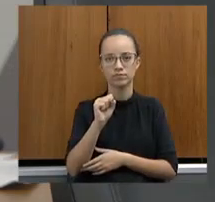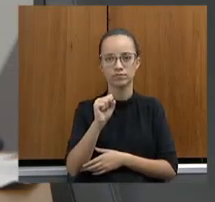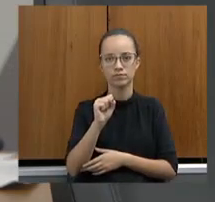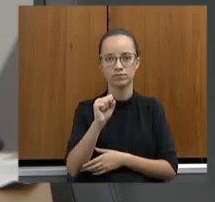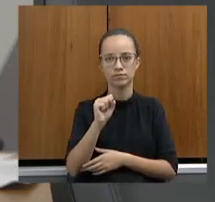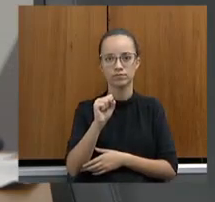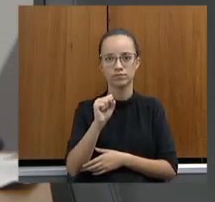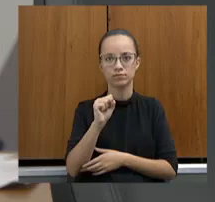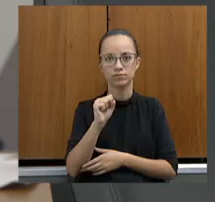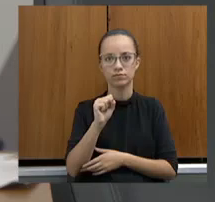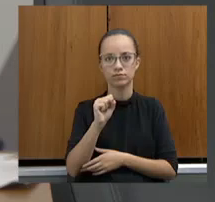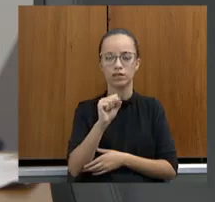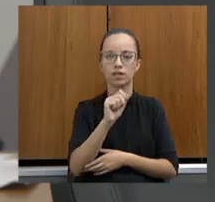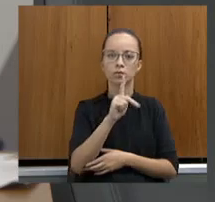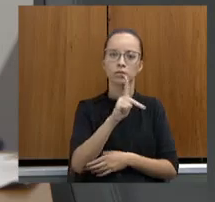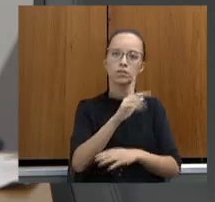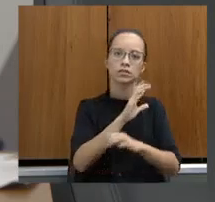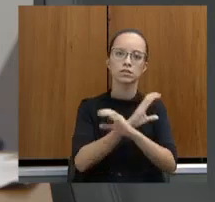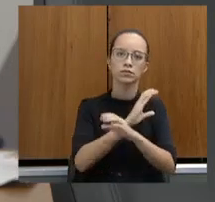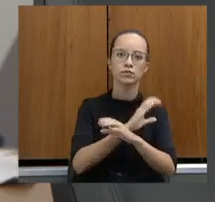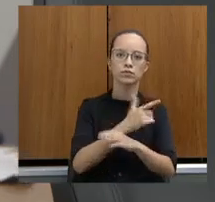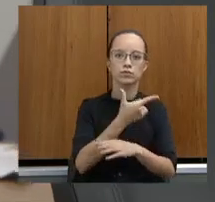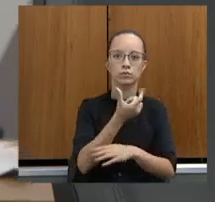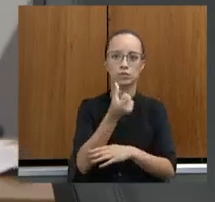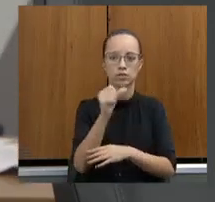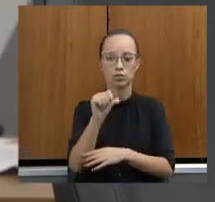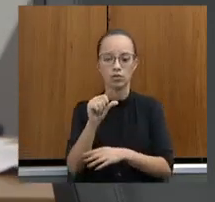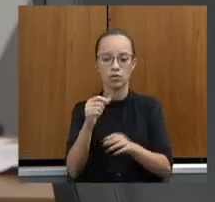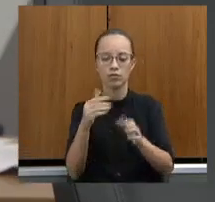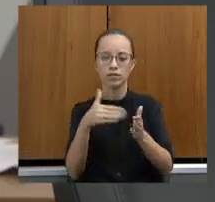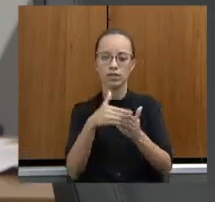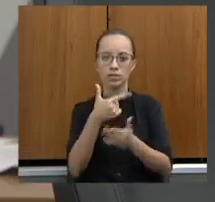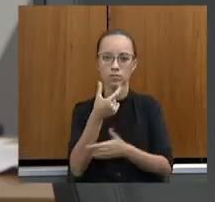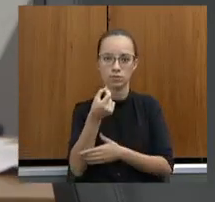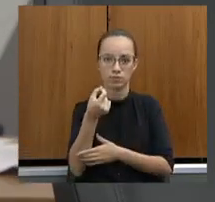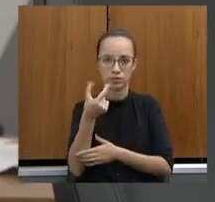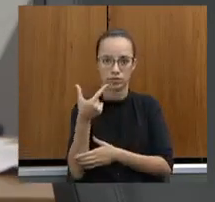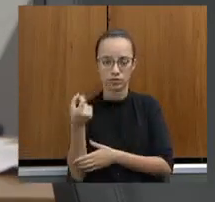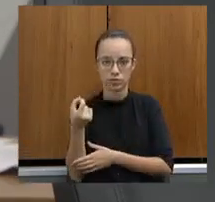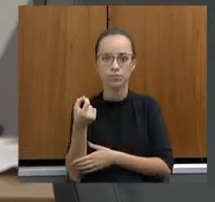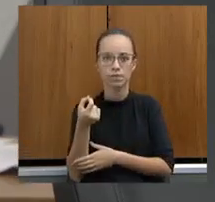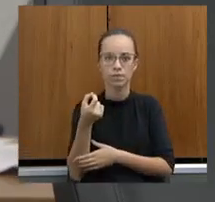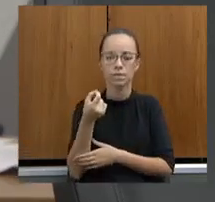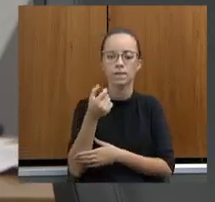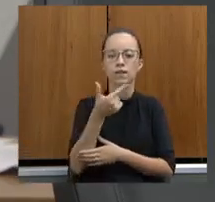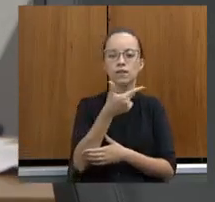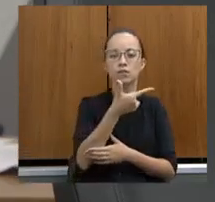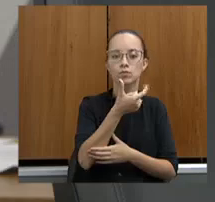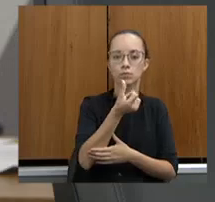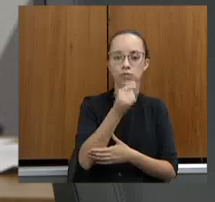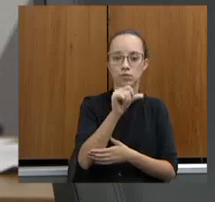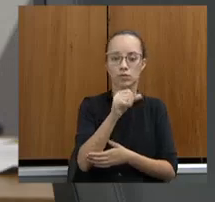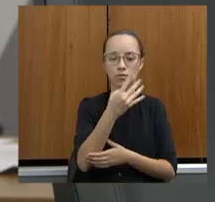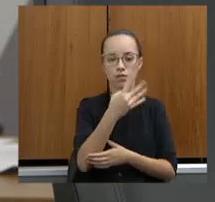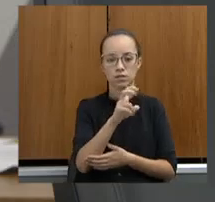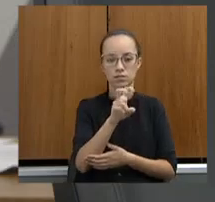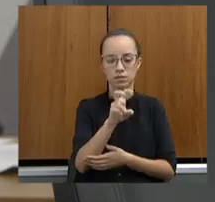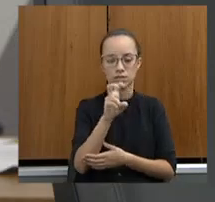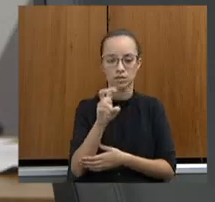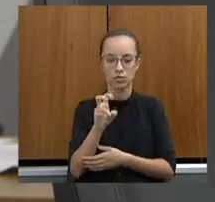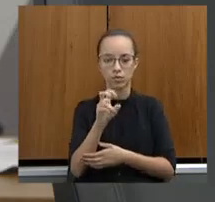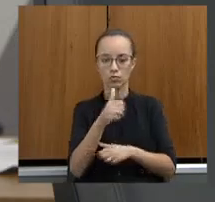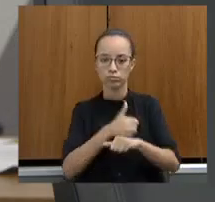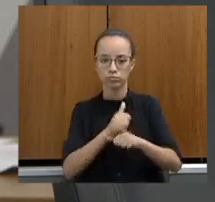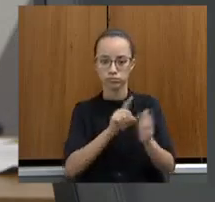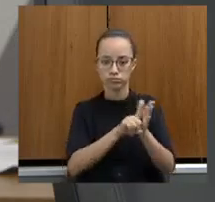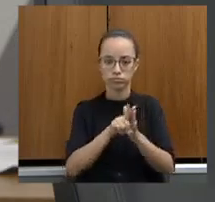de excedentes da Polícia Civil em 2019 2020 que foram atendidos com nomeação em 2019 de 425 investigadores